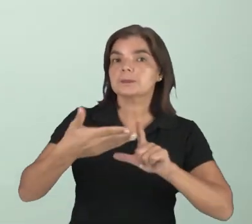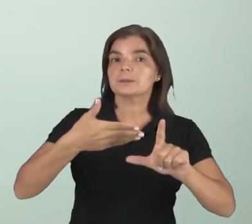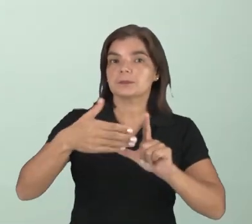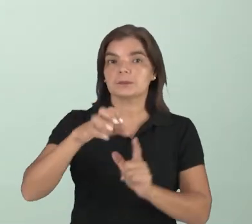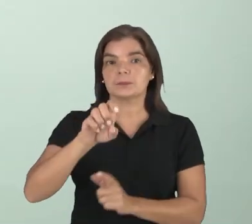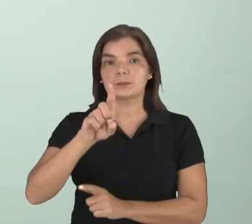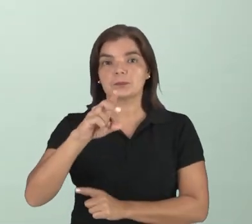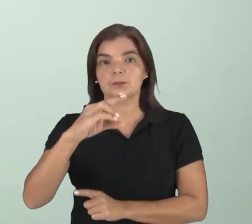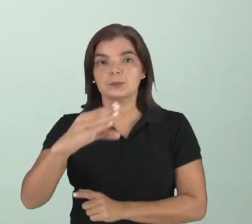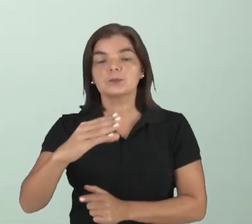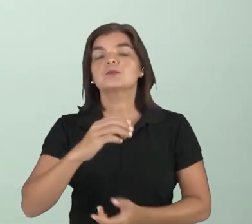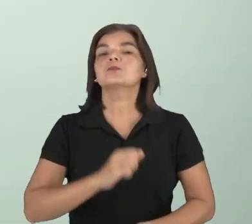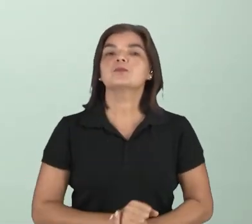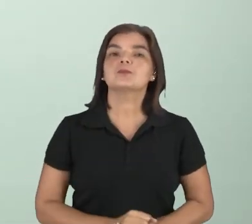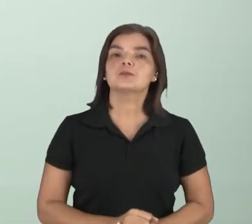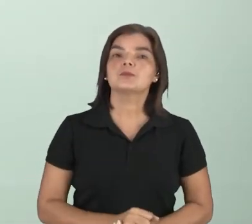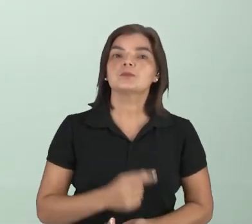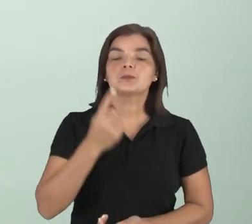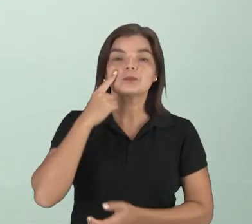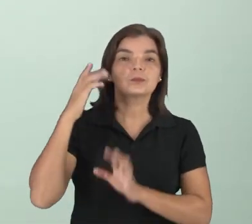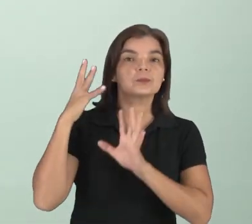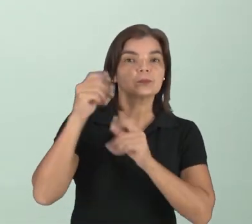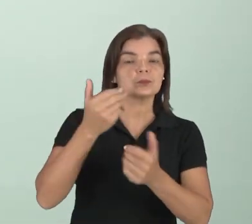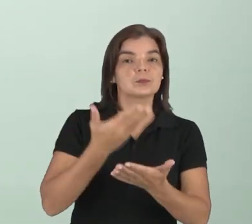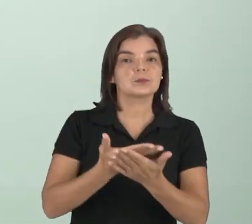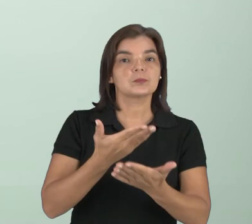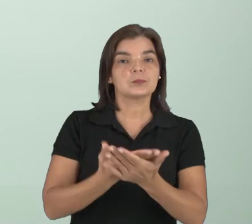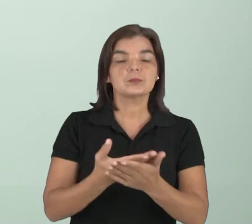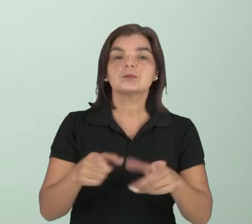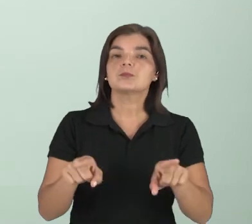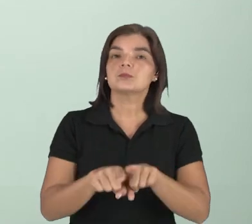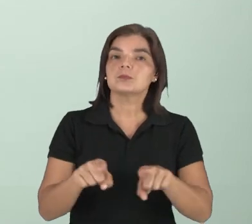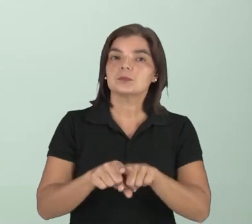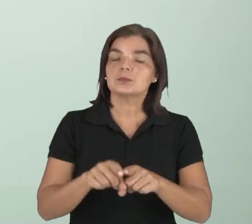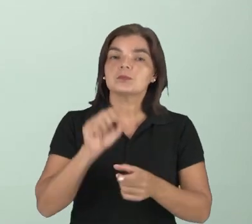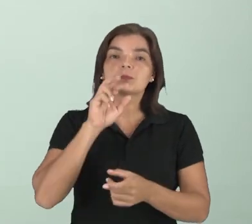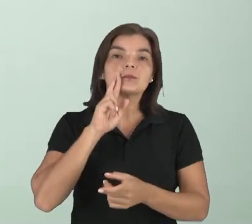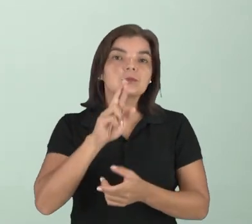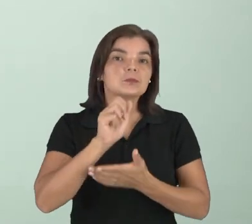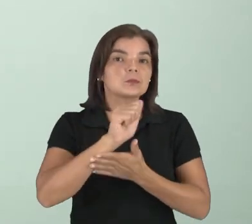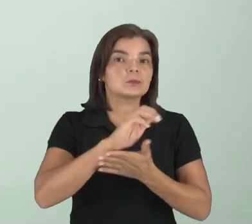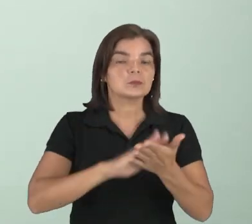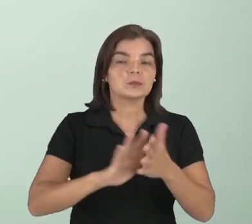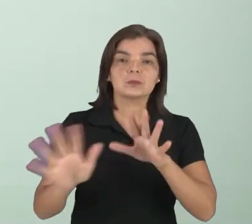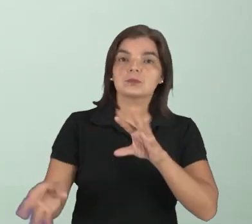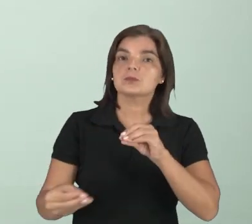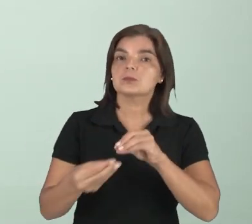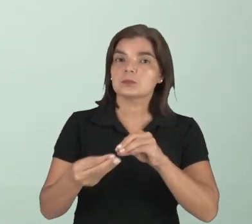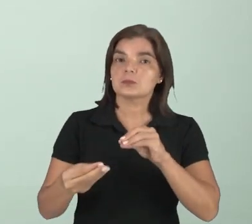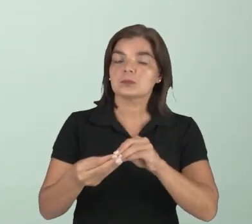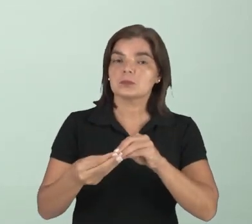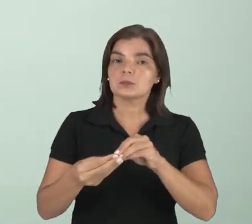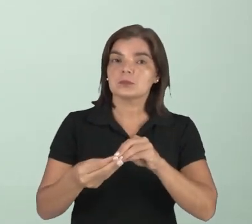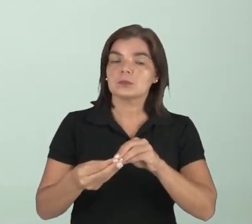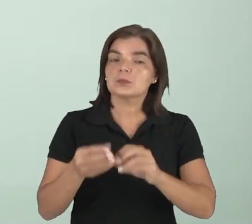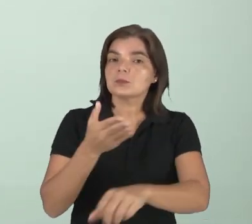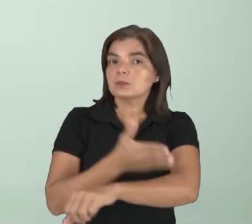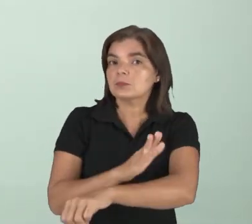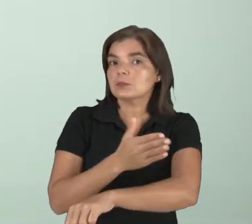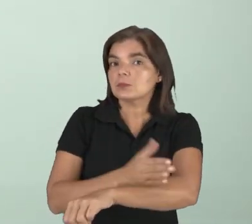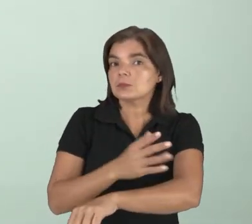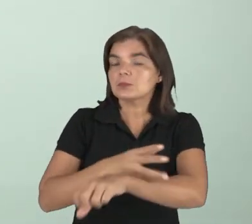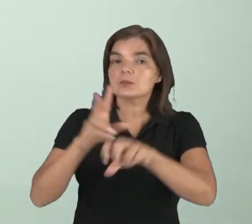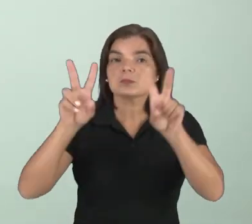recorram à plataforma Eduque, revejam essa aula e outra aula, façam as atividades complementares para exercitar